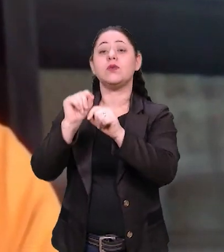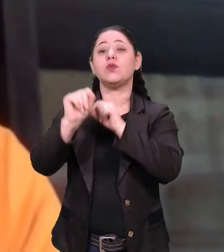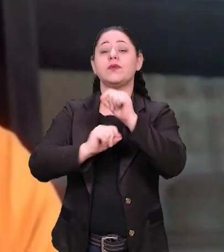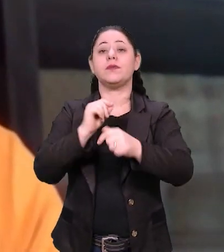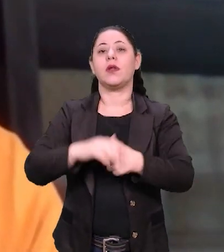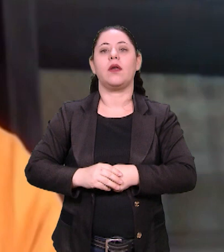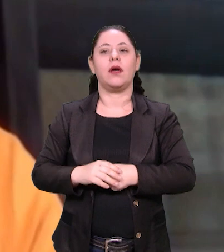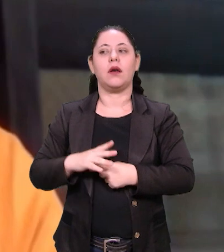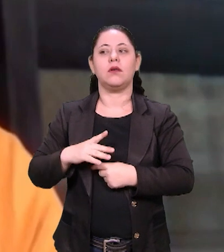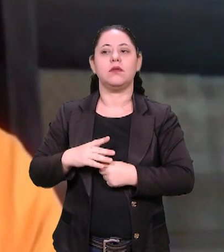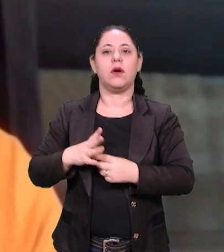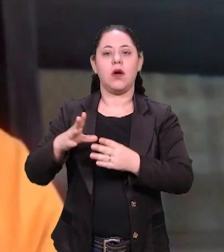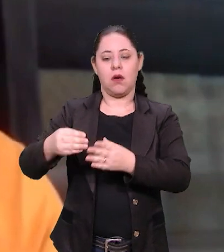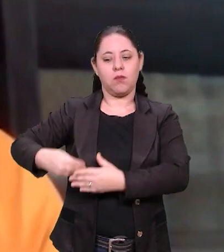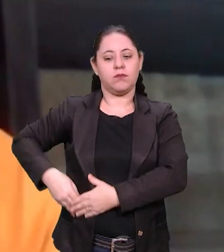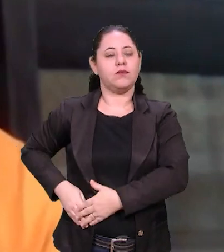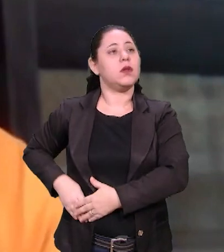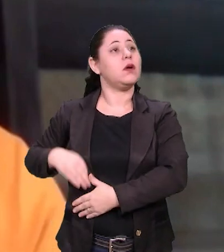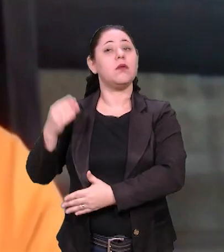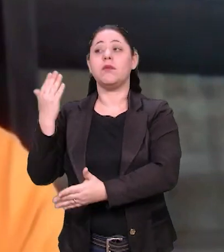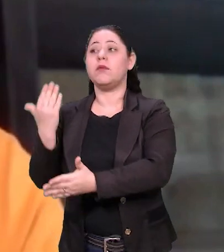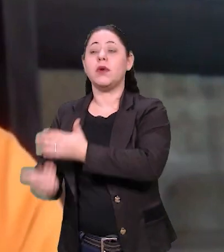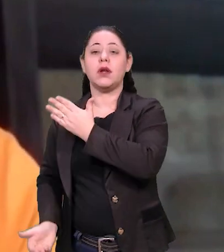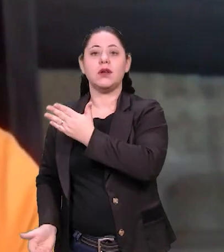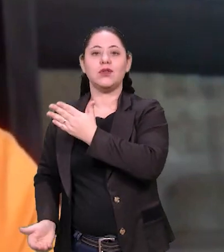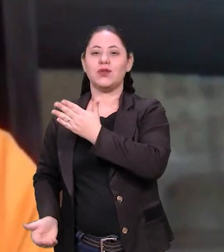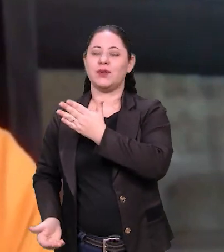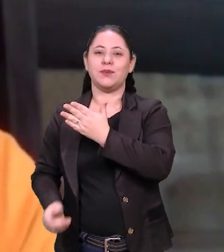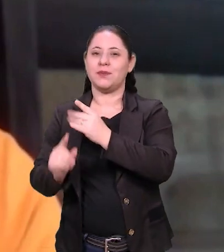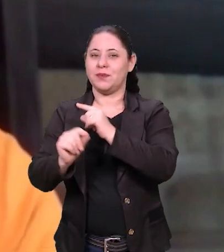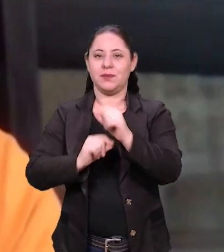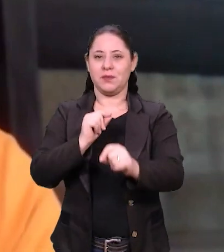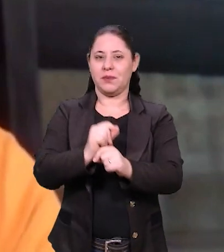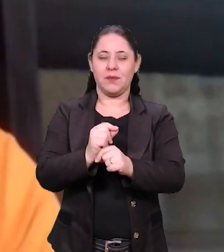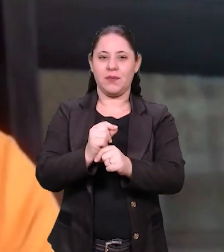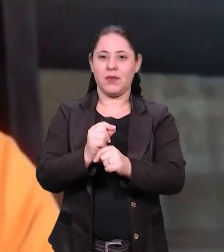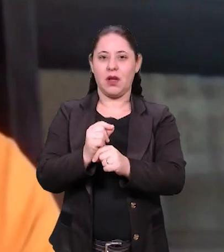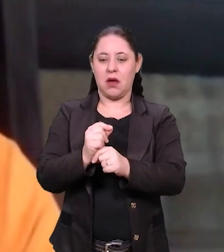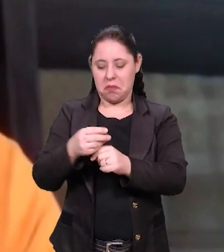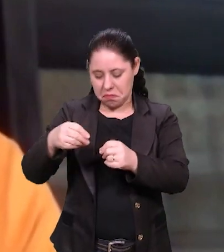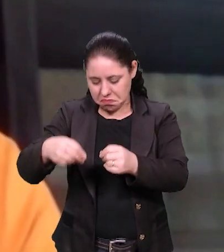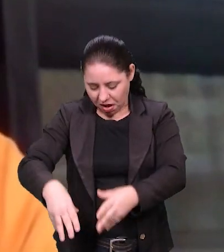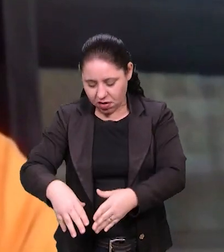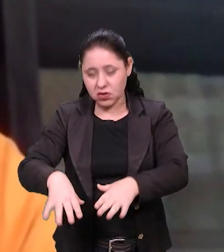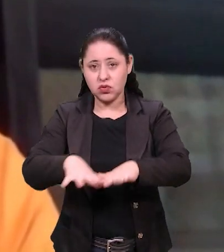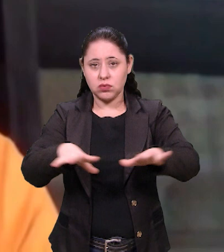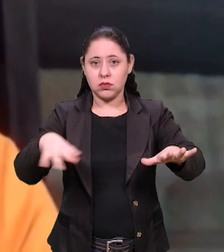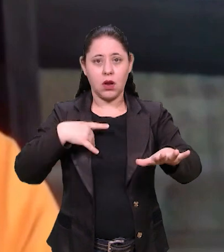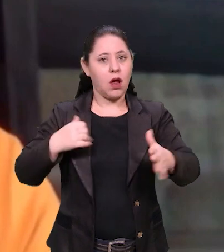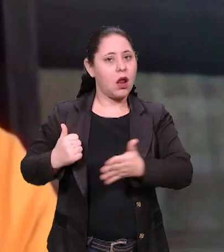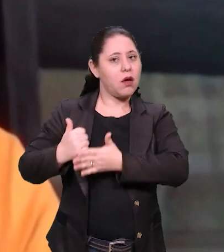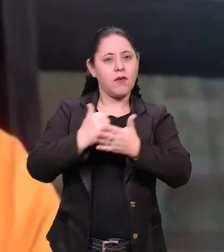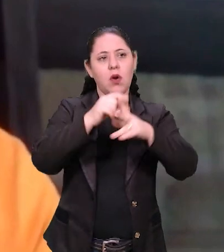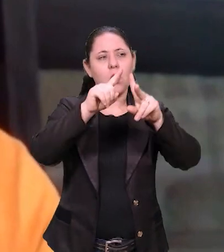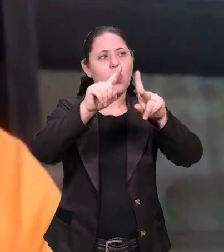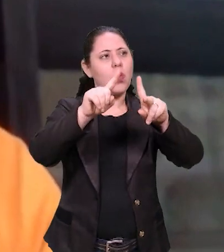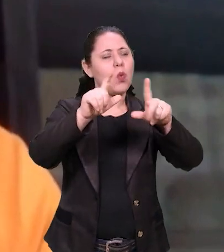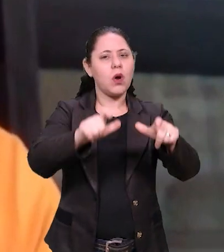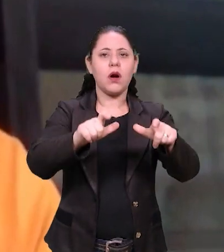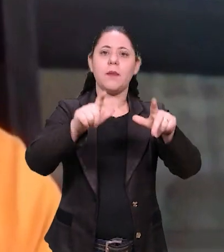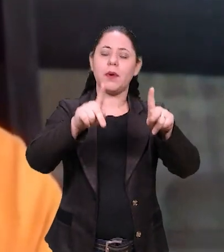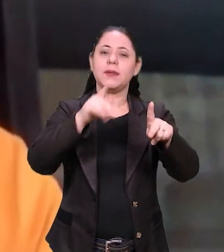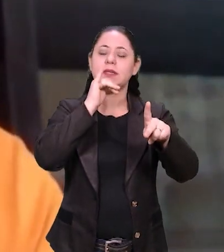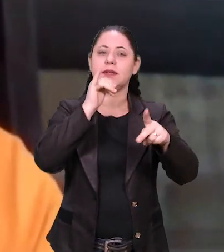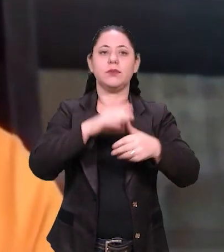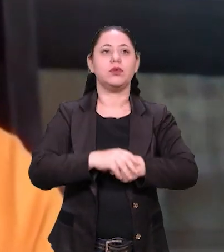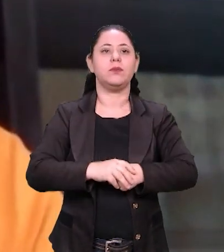carteira, na verdade, eles não largavam a carteira no chão, assim, eles levavam para um lugar público, como, por exemplo, um